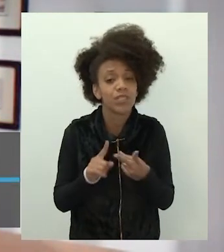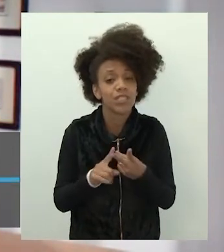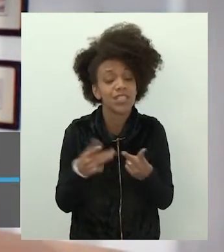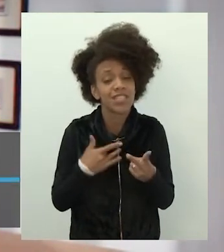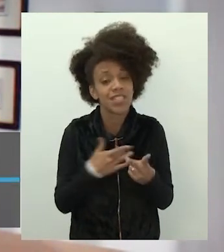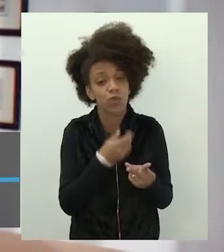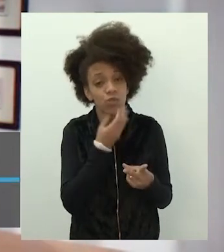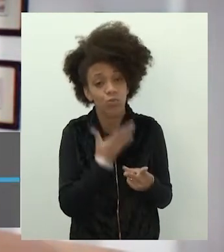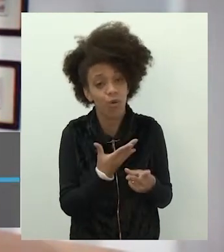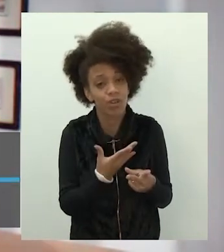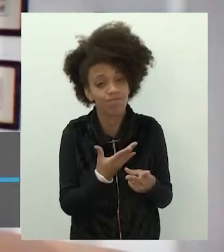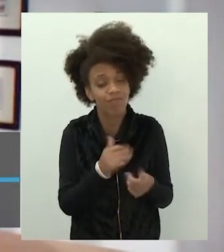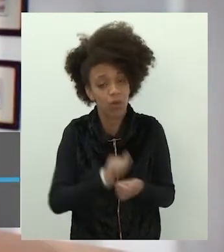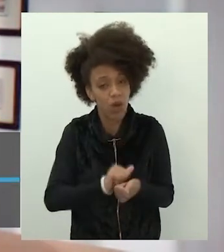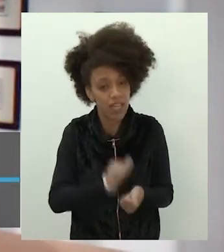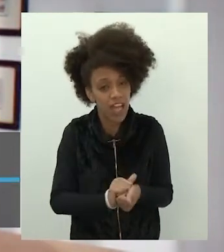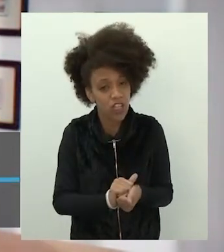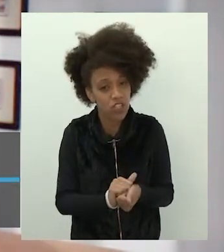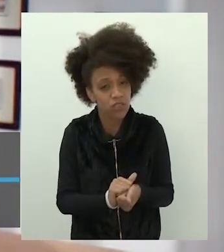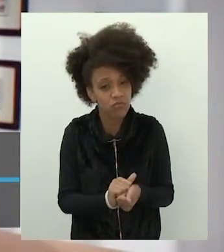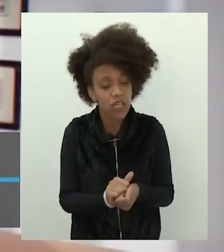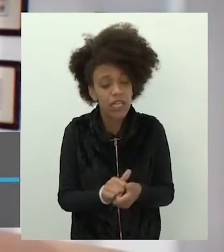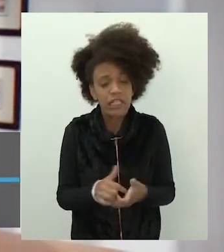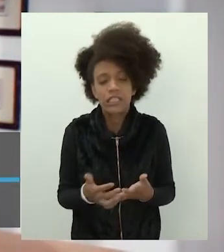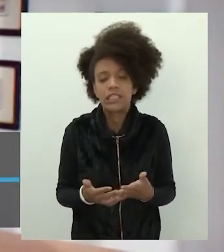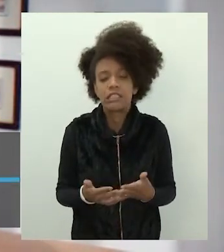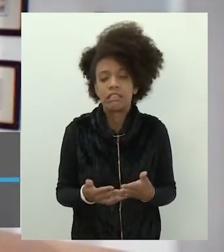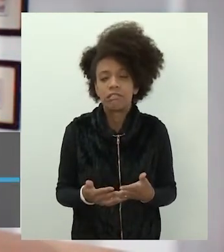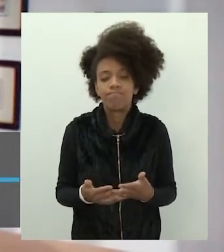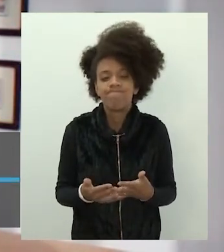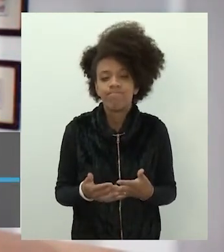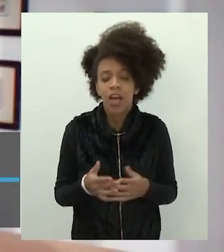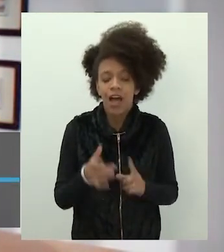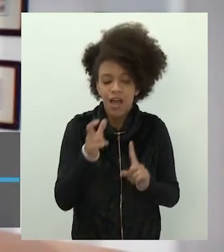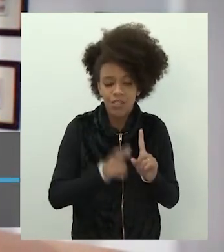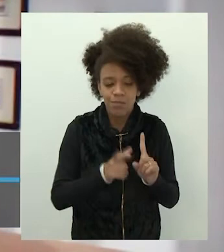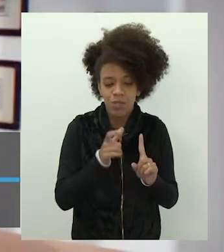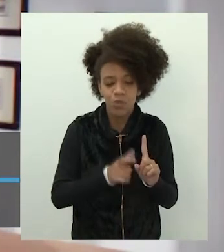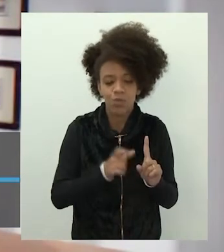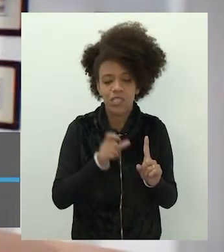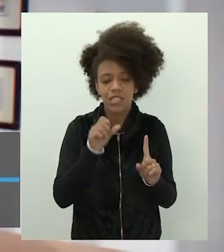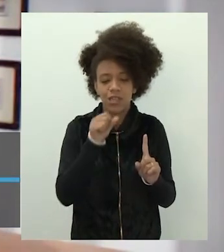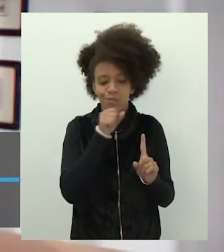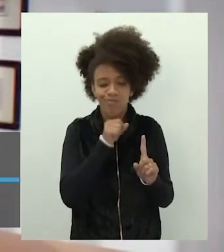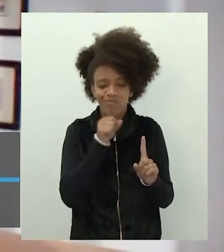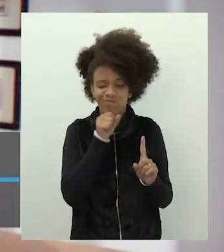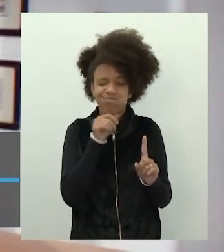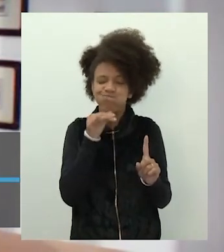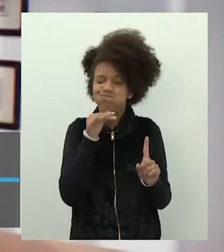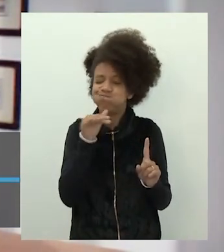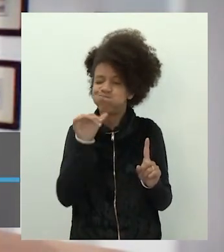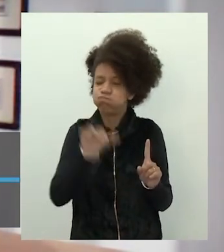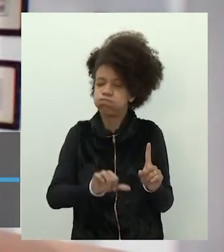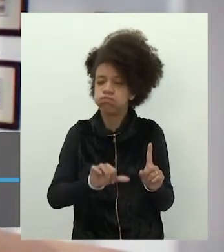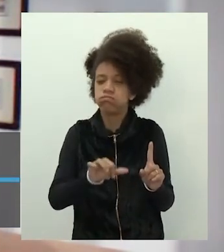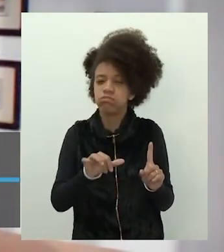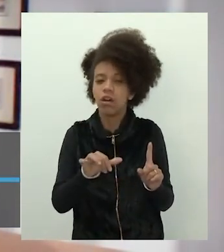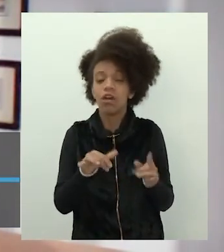saúde faz necessariamente as pessoas não envelhecerem bem como